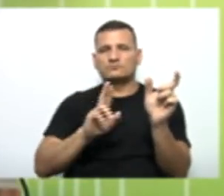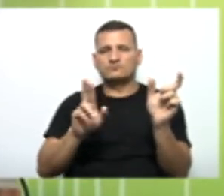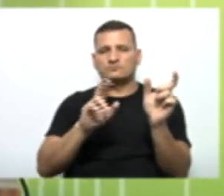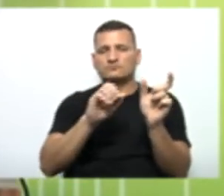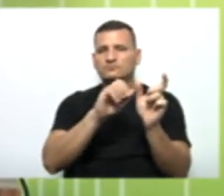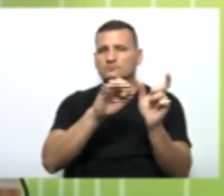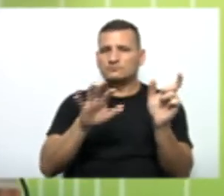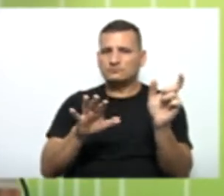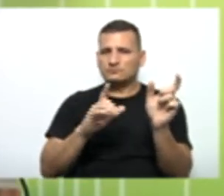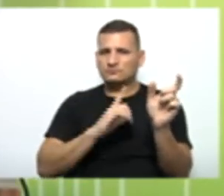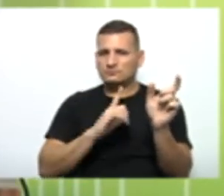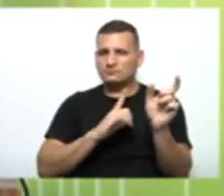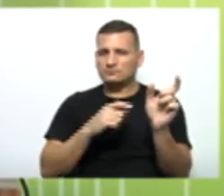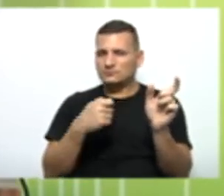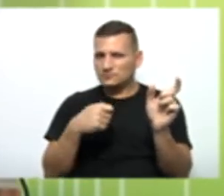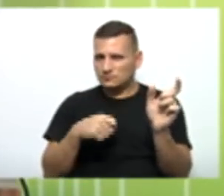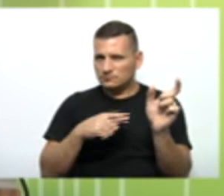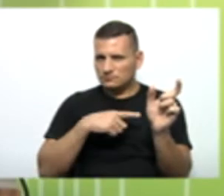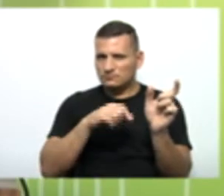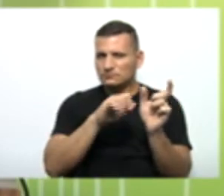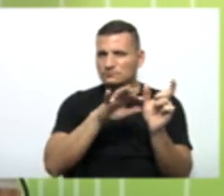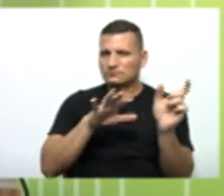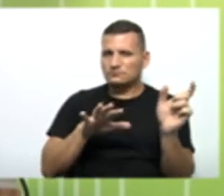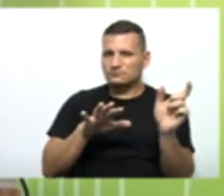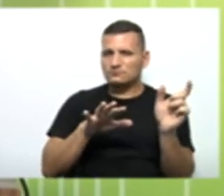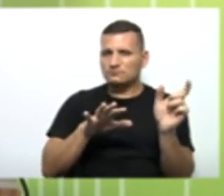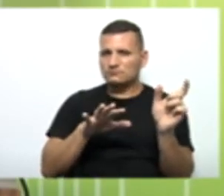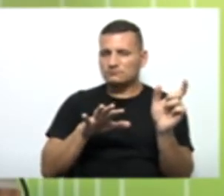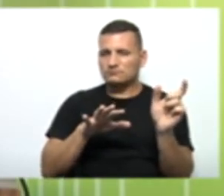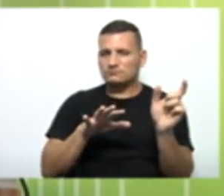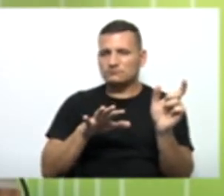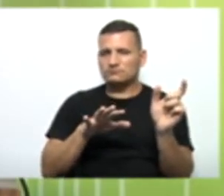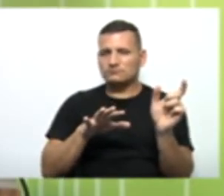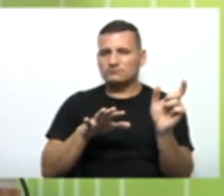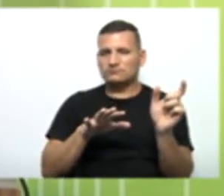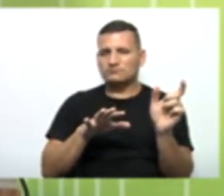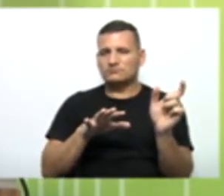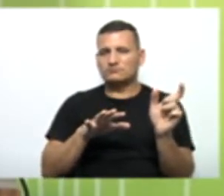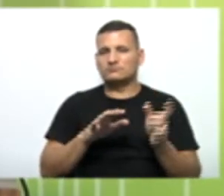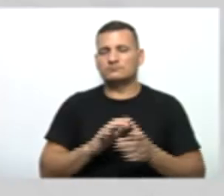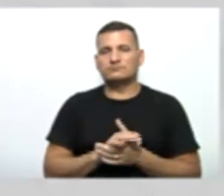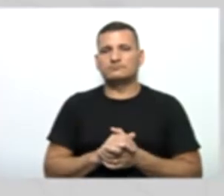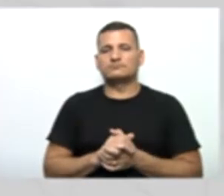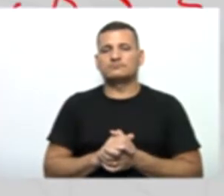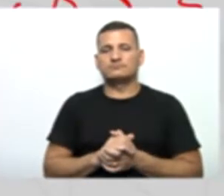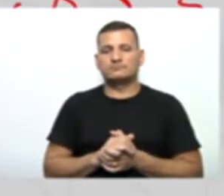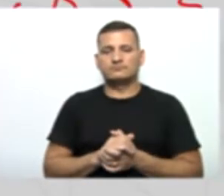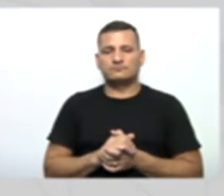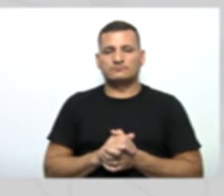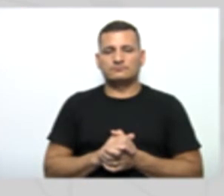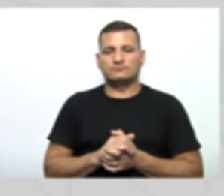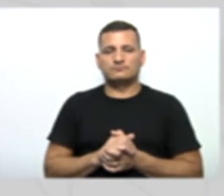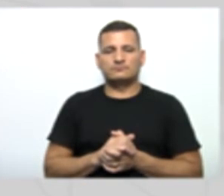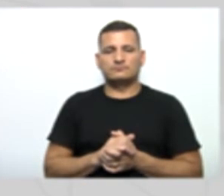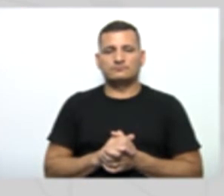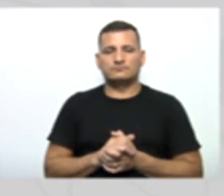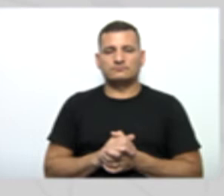É necessário ter uma extensão? E aí, vamos aqui para o nosso exemplo, ó. Vejam bem aqui,